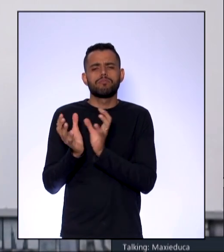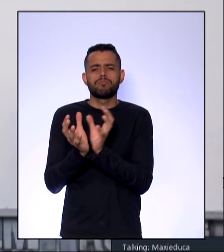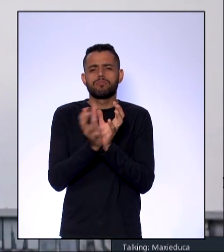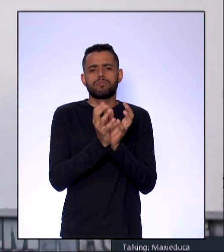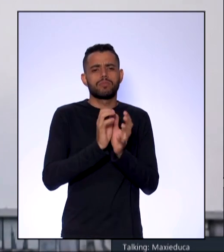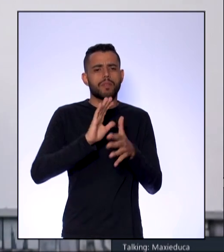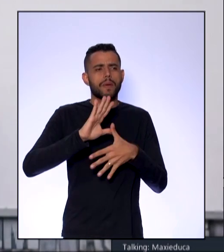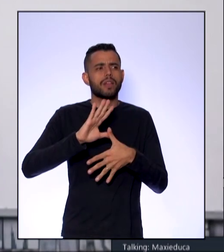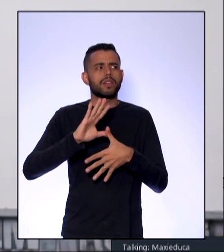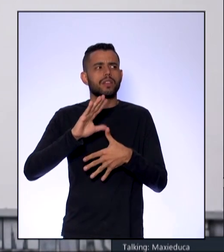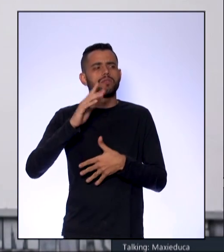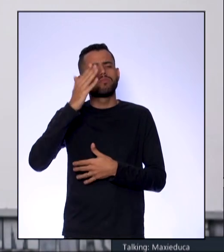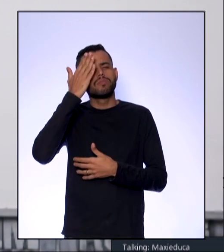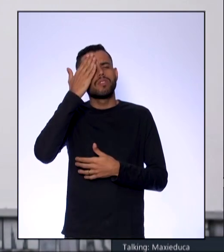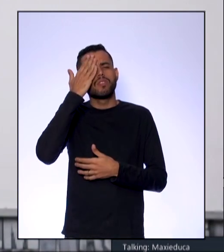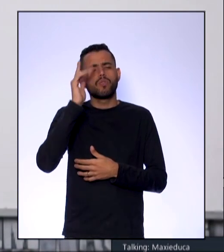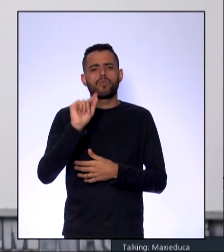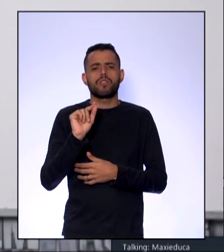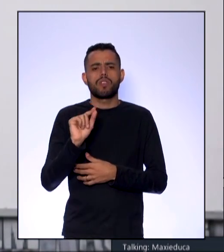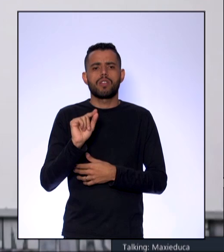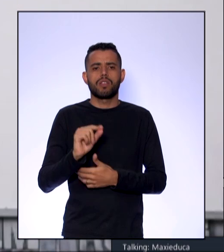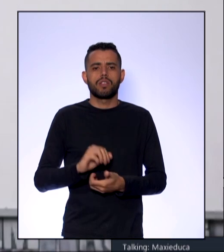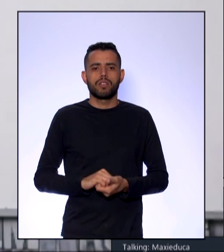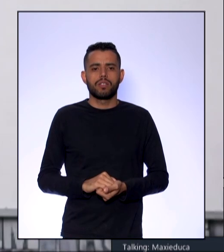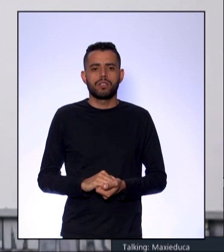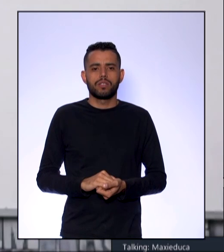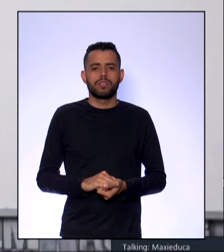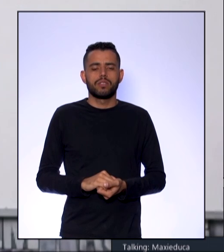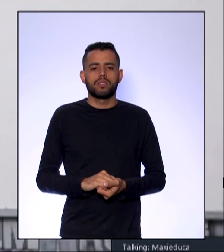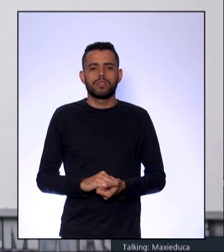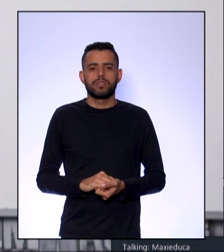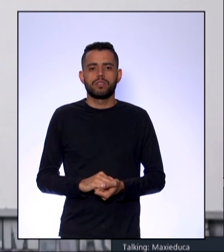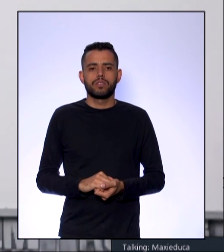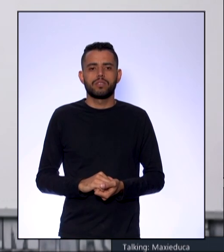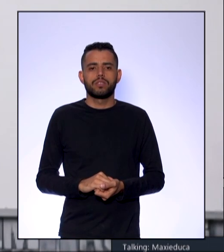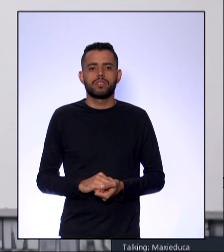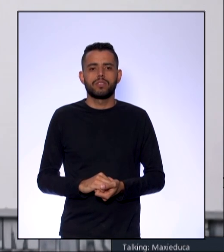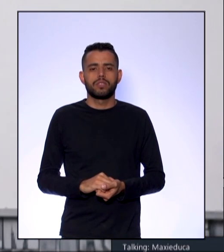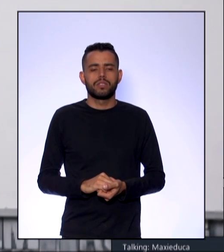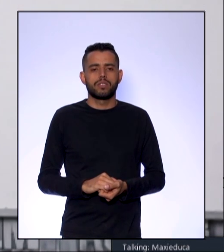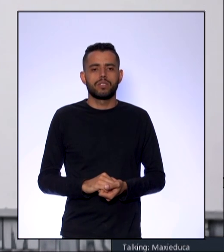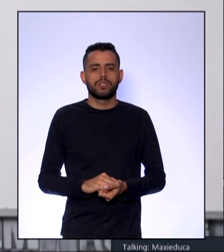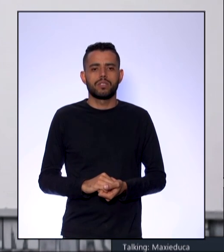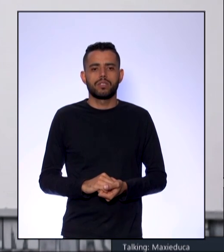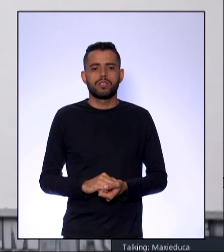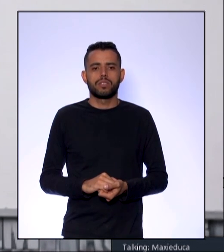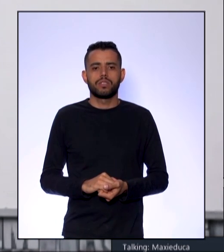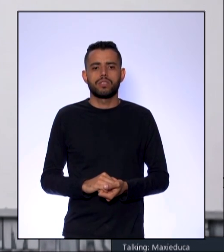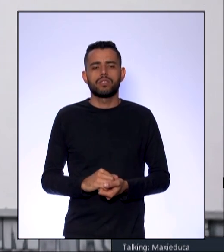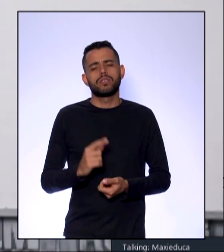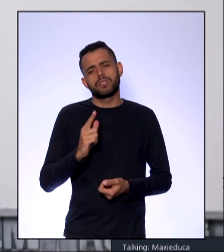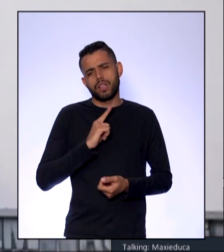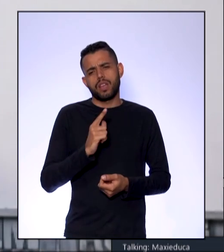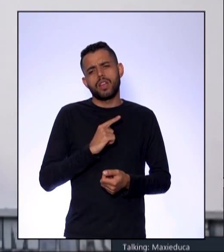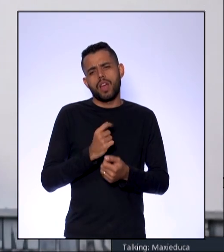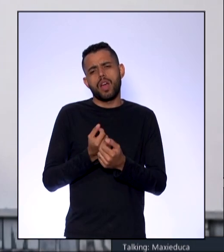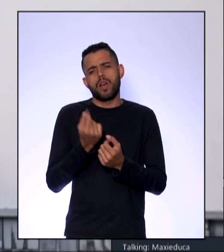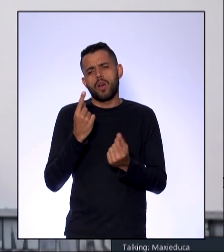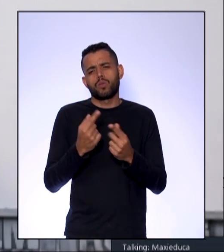tenho que entender o seguinte. A composição de uma tribo se dá com alguns